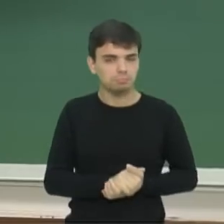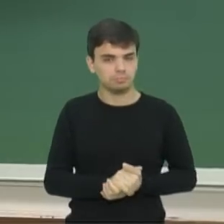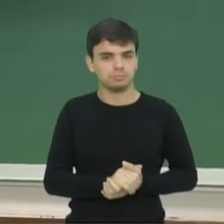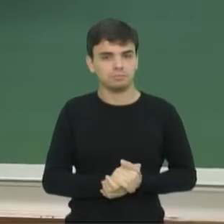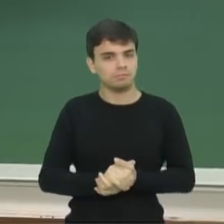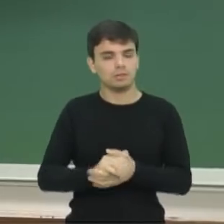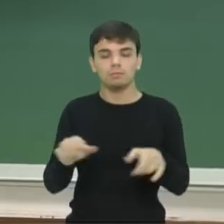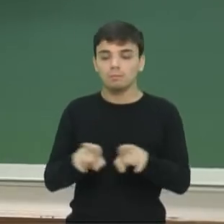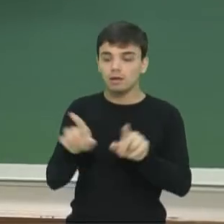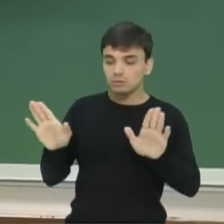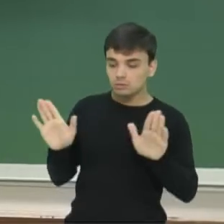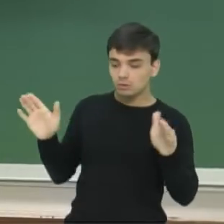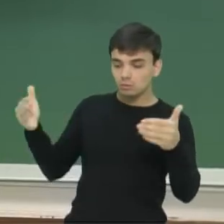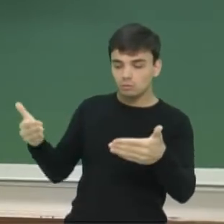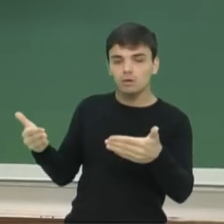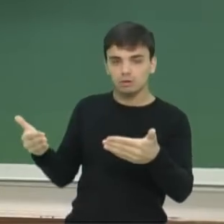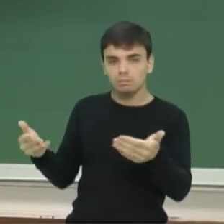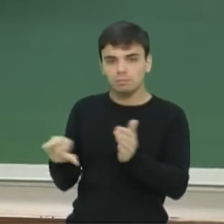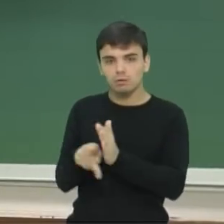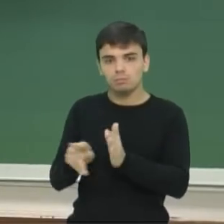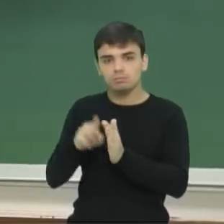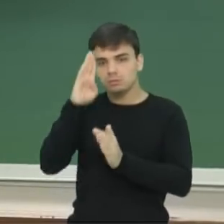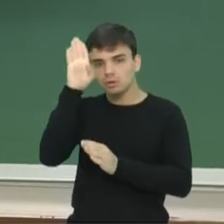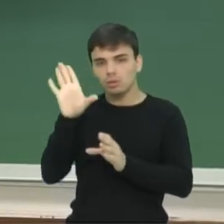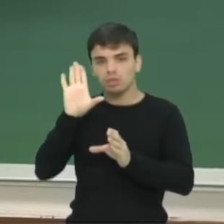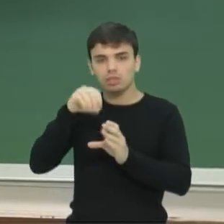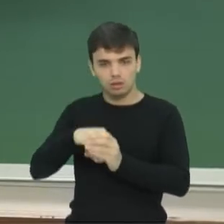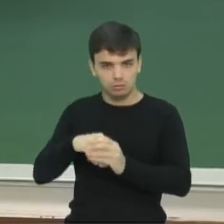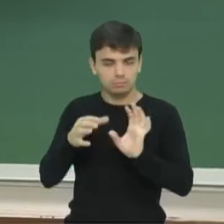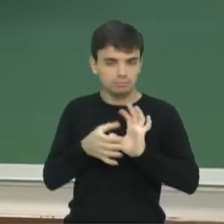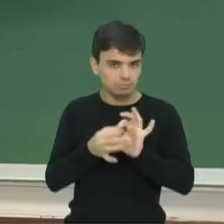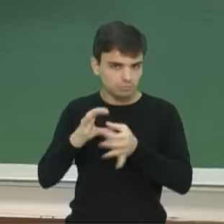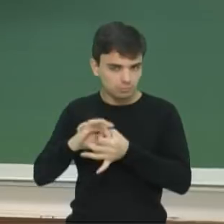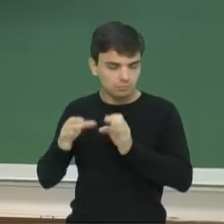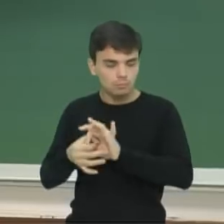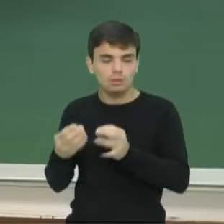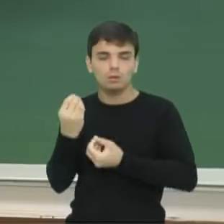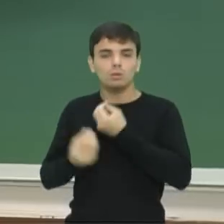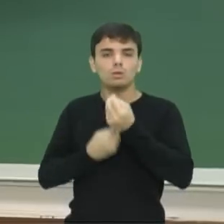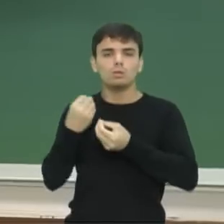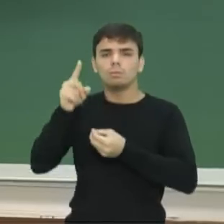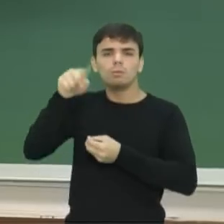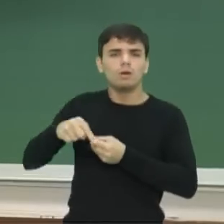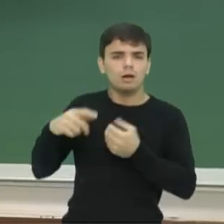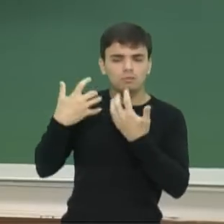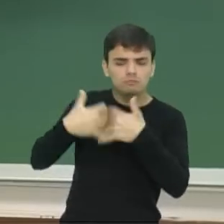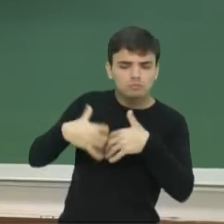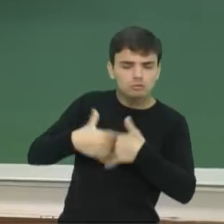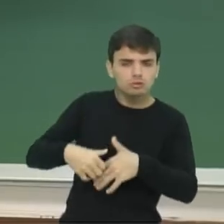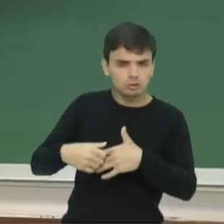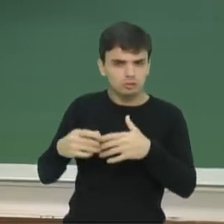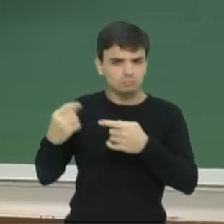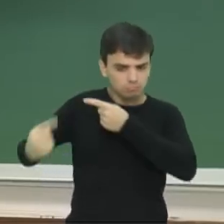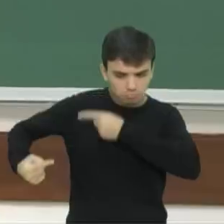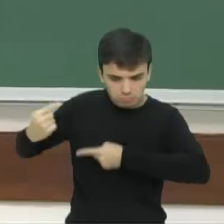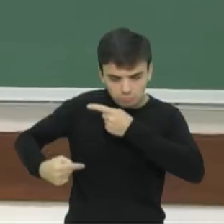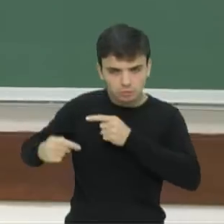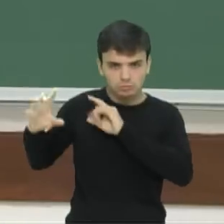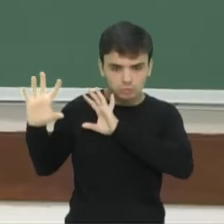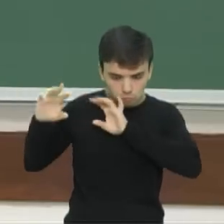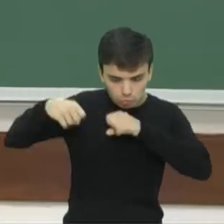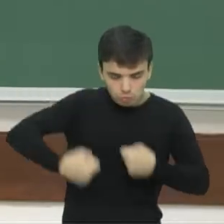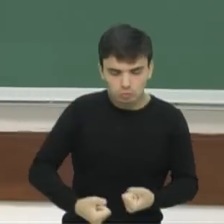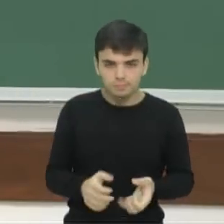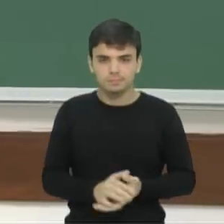vamos dar um enfoque principal ali dentro das Olimpíadas. Então, como que vai funcionar a competição do judô. Então, como vocês bem sabem,